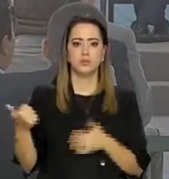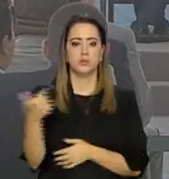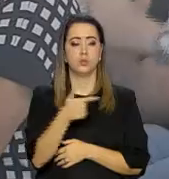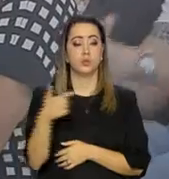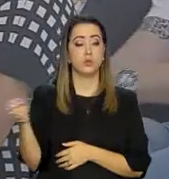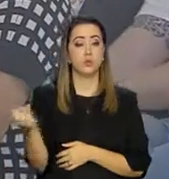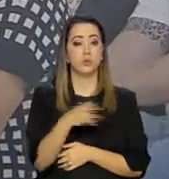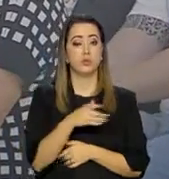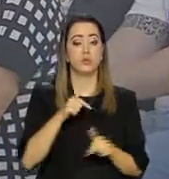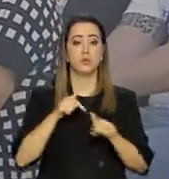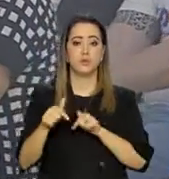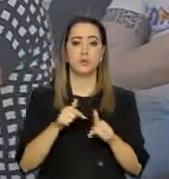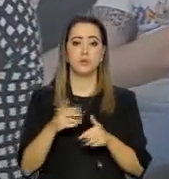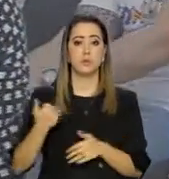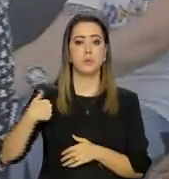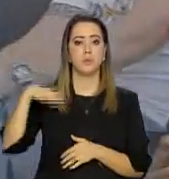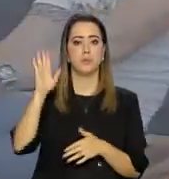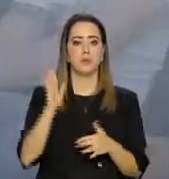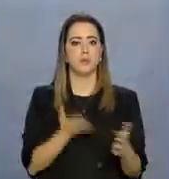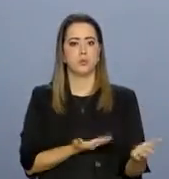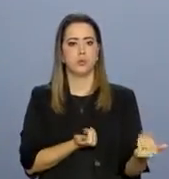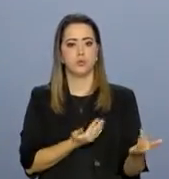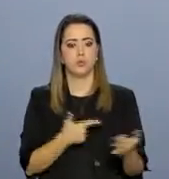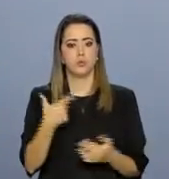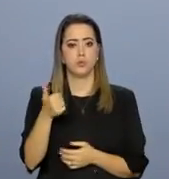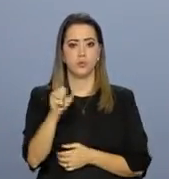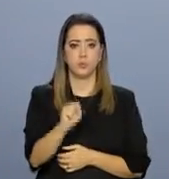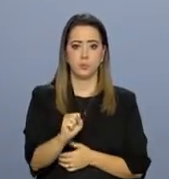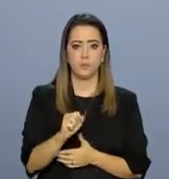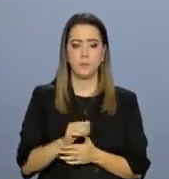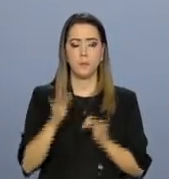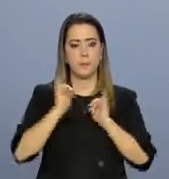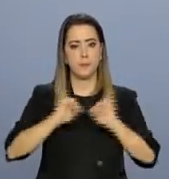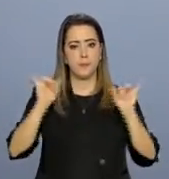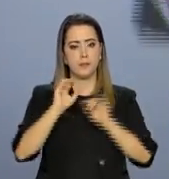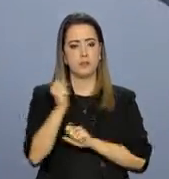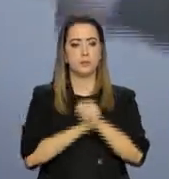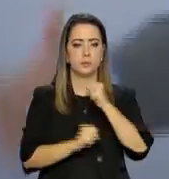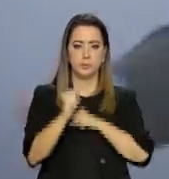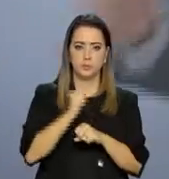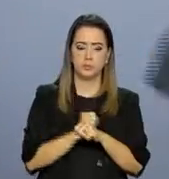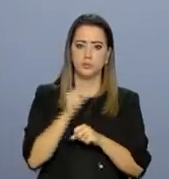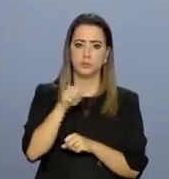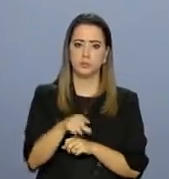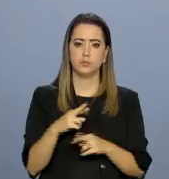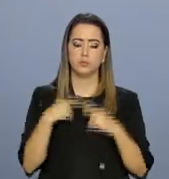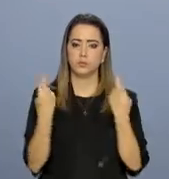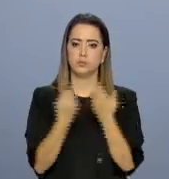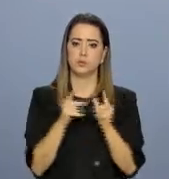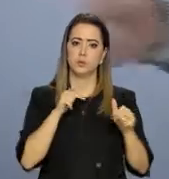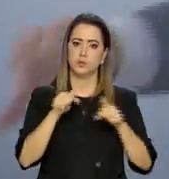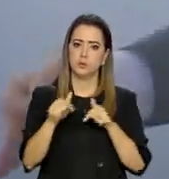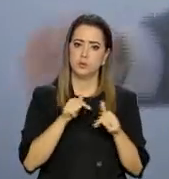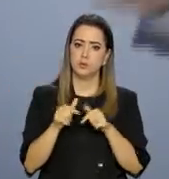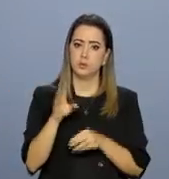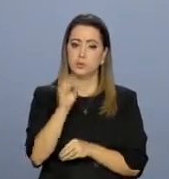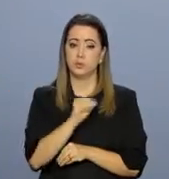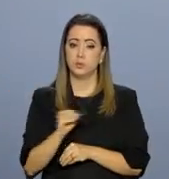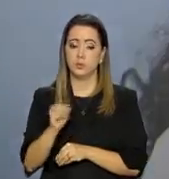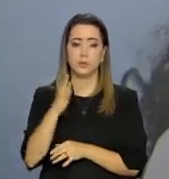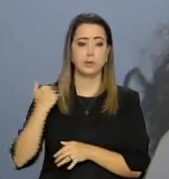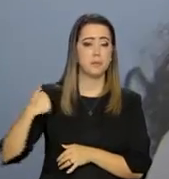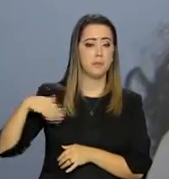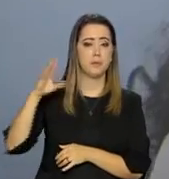novas ações para o Programa Mais Jovem 2018. Lançado no ano passado, ele reúne ações para atender mais